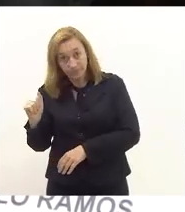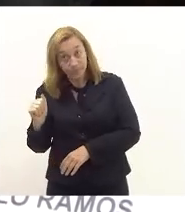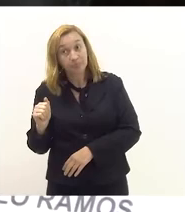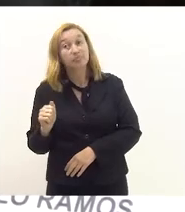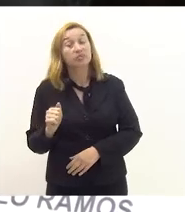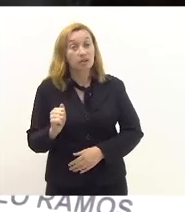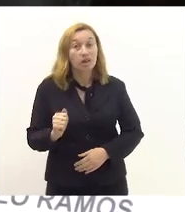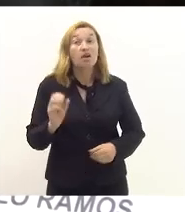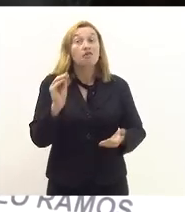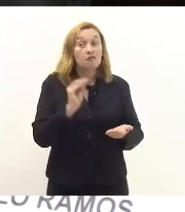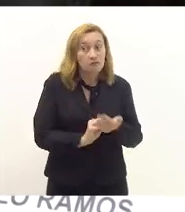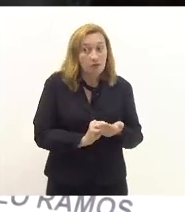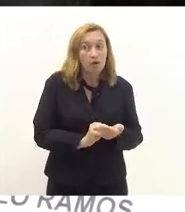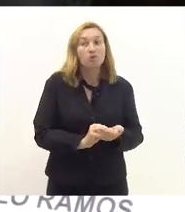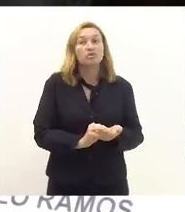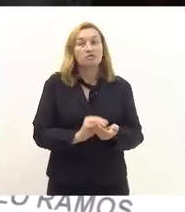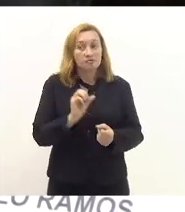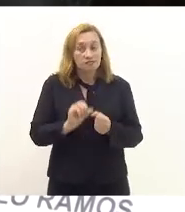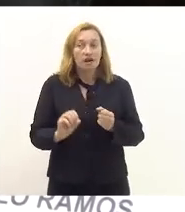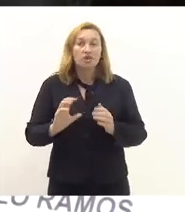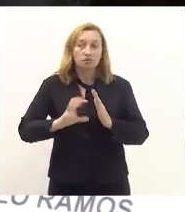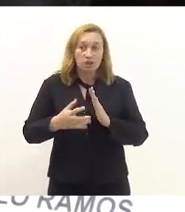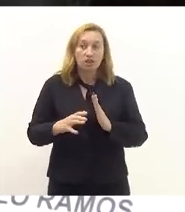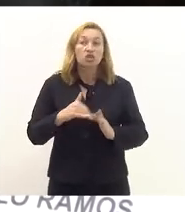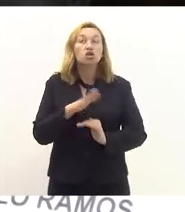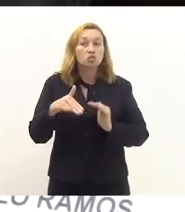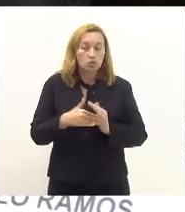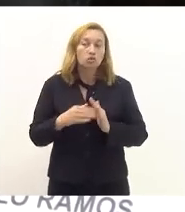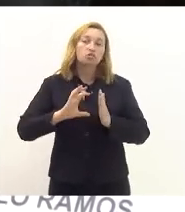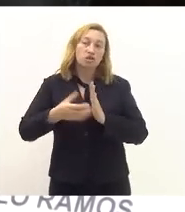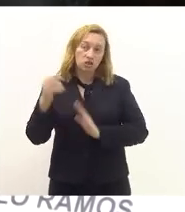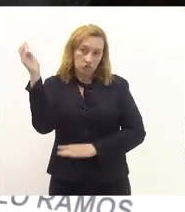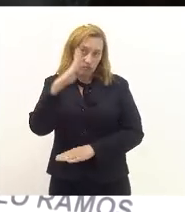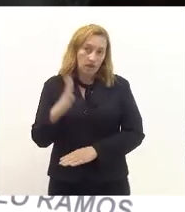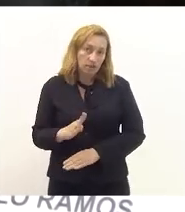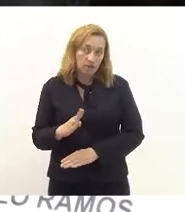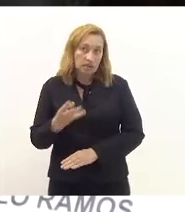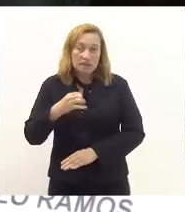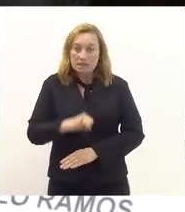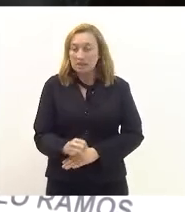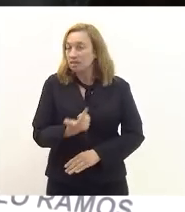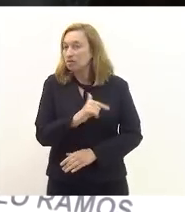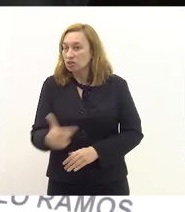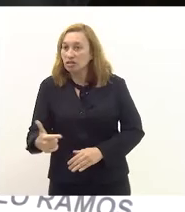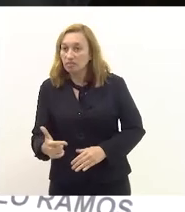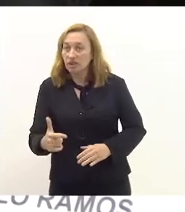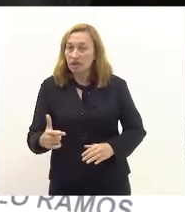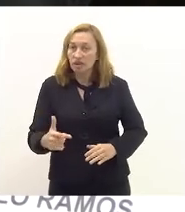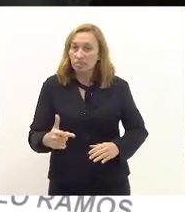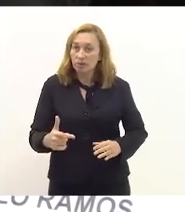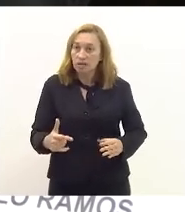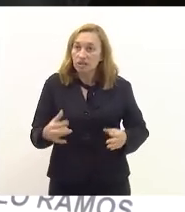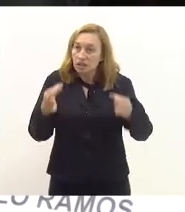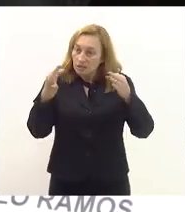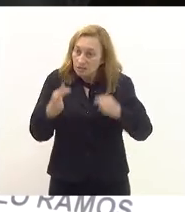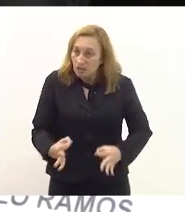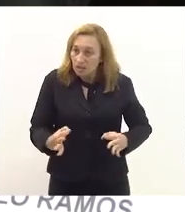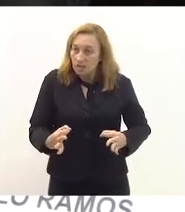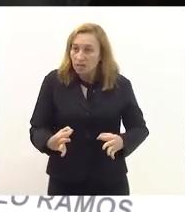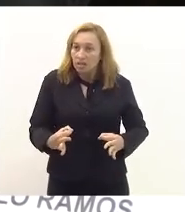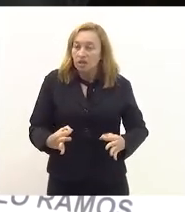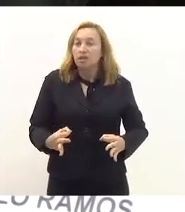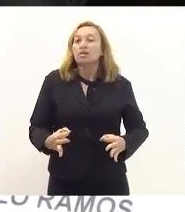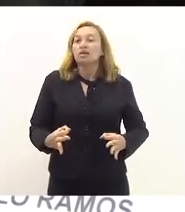faz falta para o nosso partido e para todos os partidos do Brasil. Se nós não tivermos a coerência como norte, e